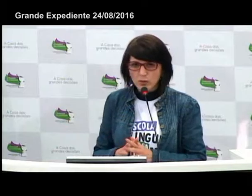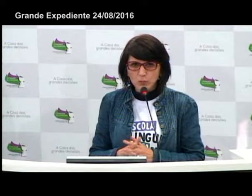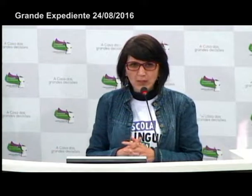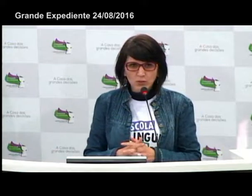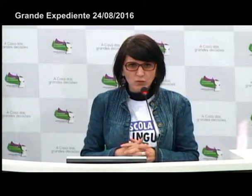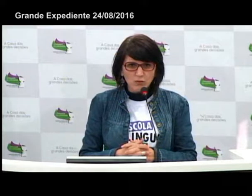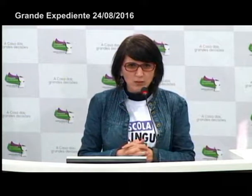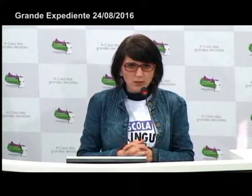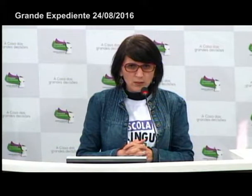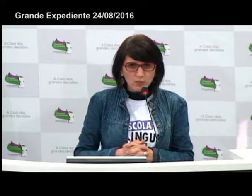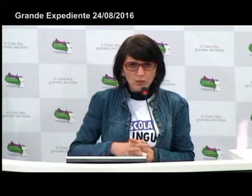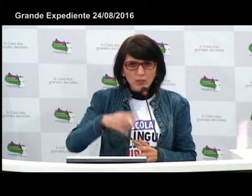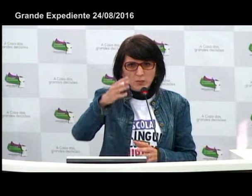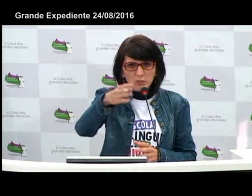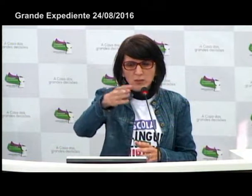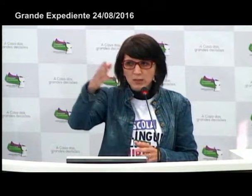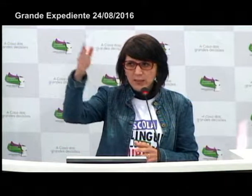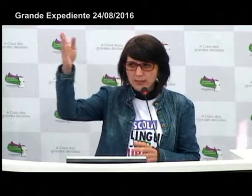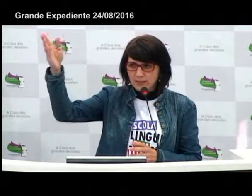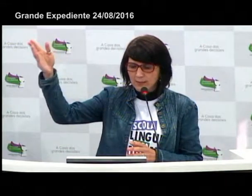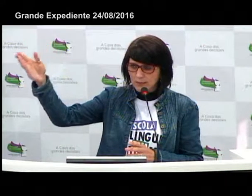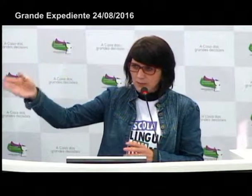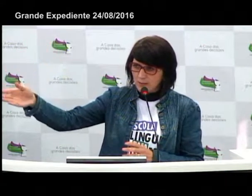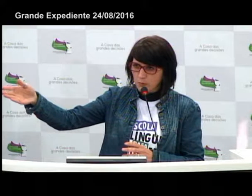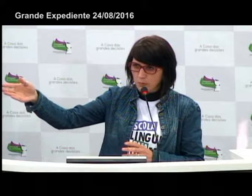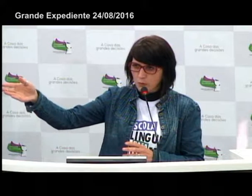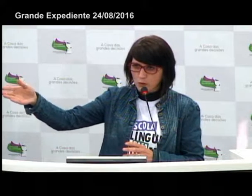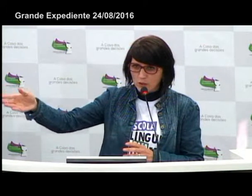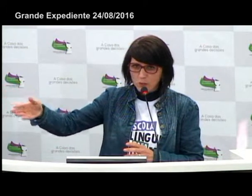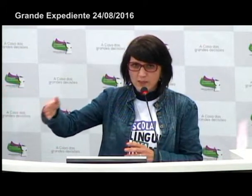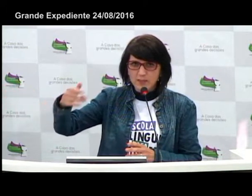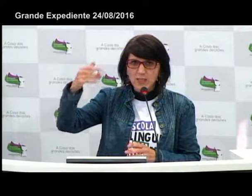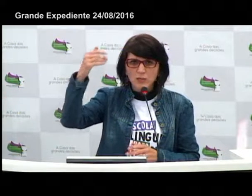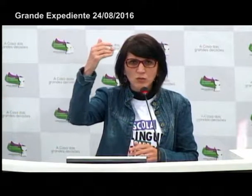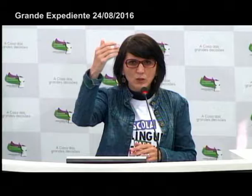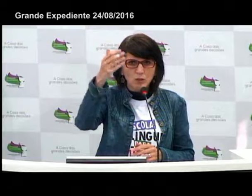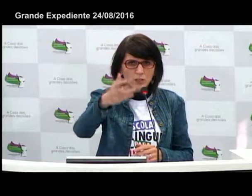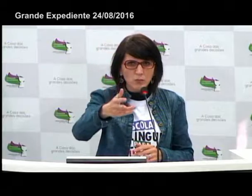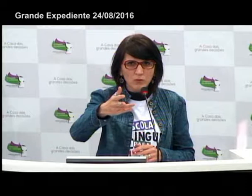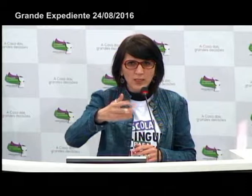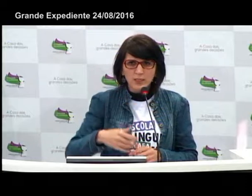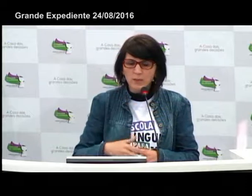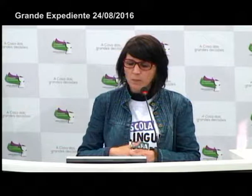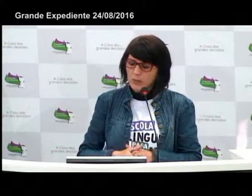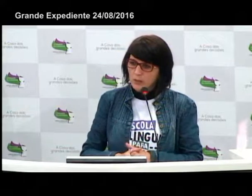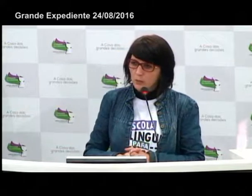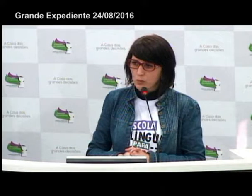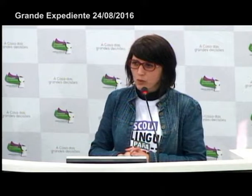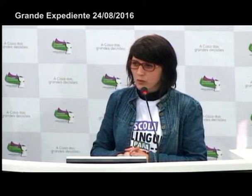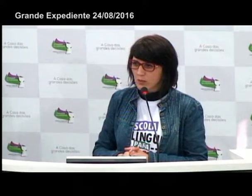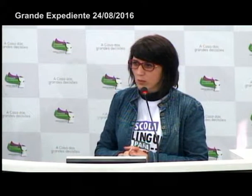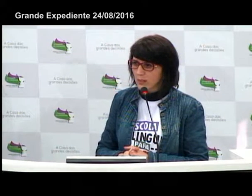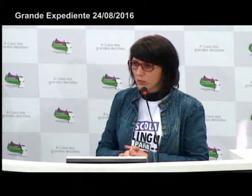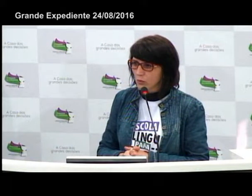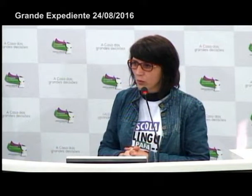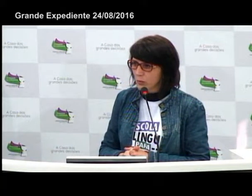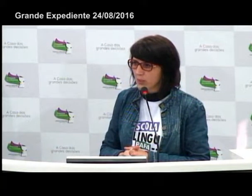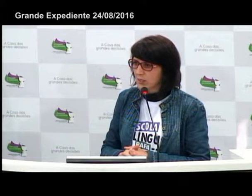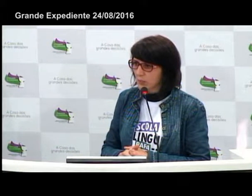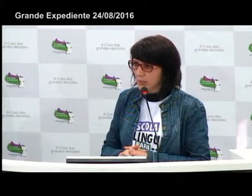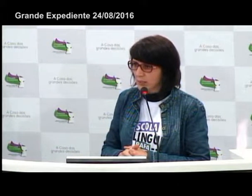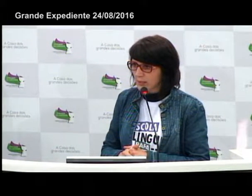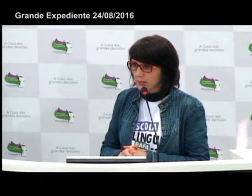os espaços. Nós vemos os nossos passeios, nós vemos aí os nossos espaços